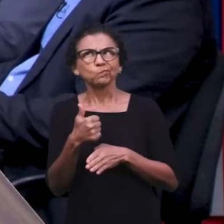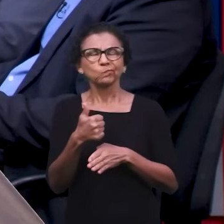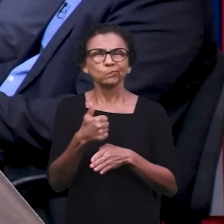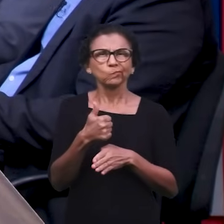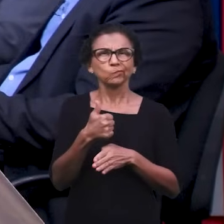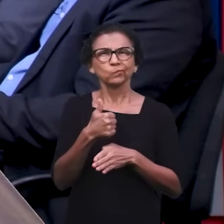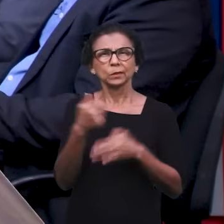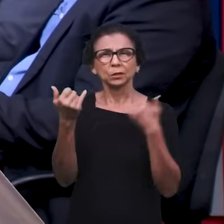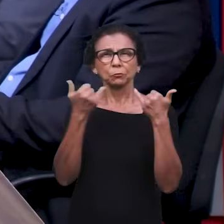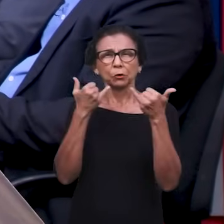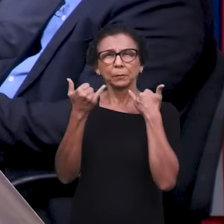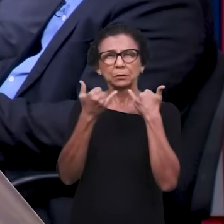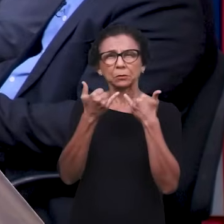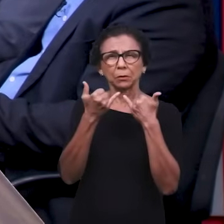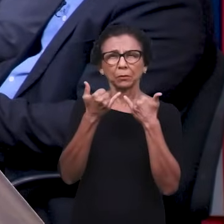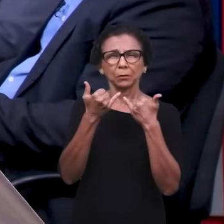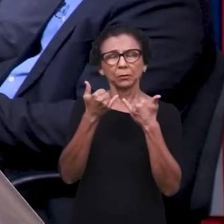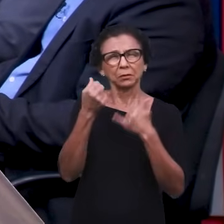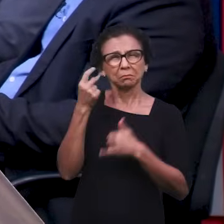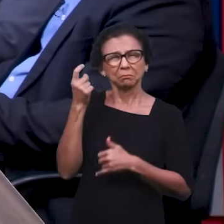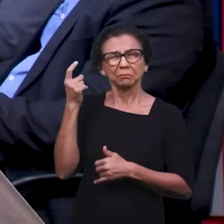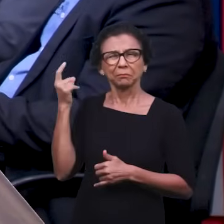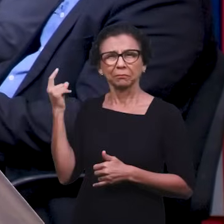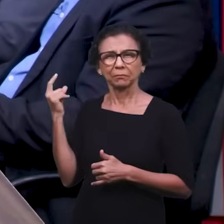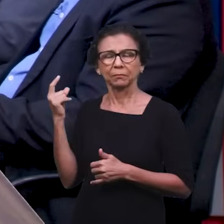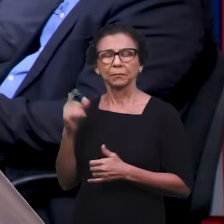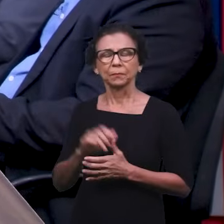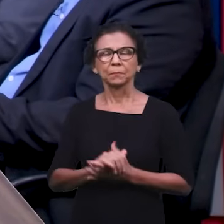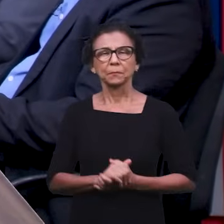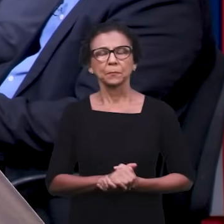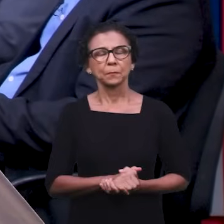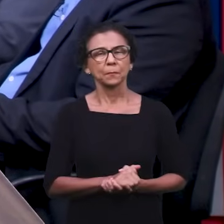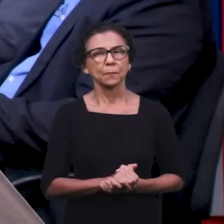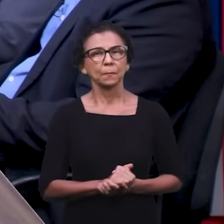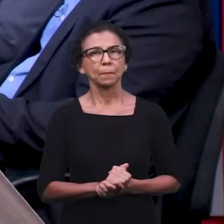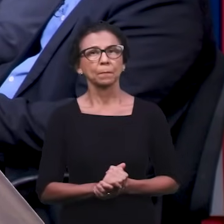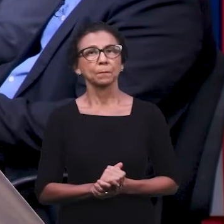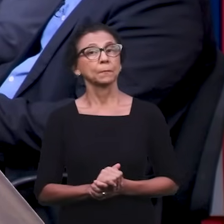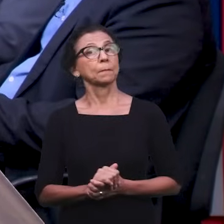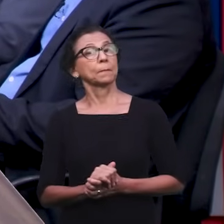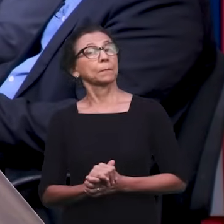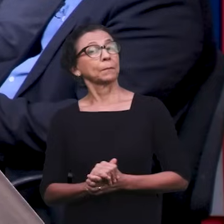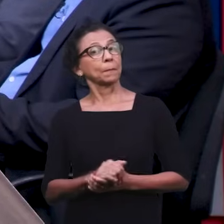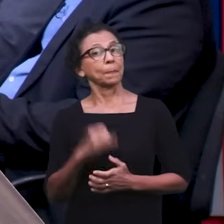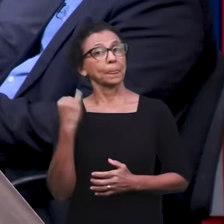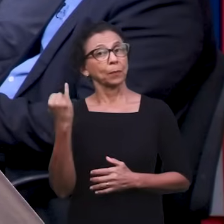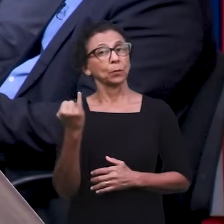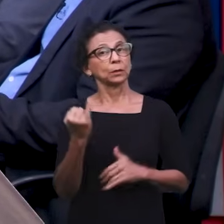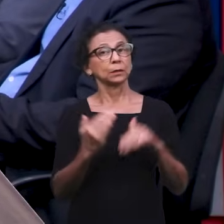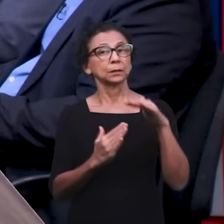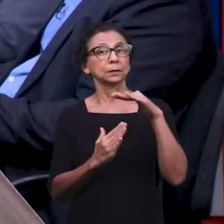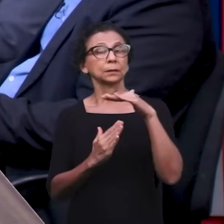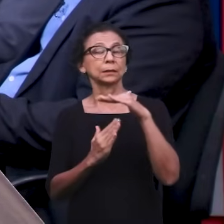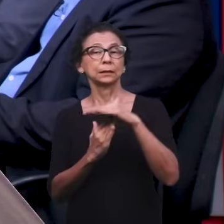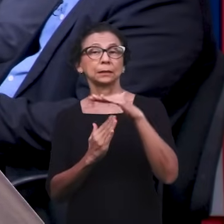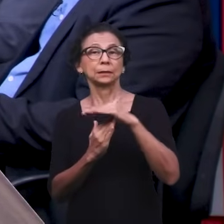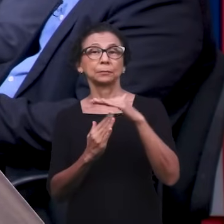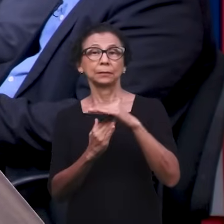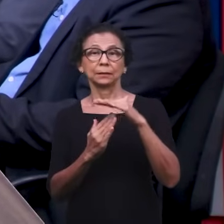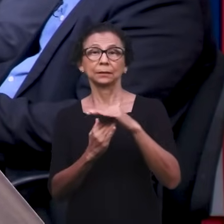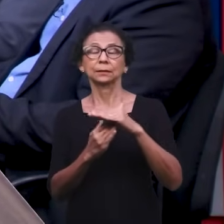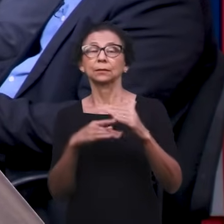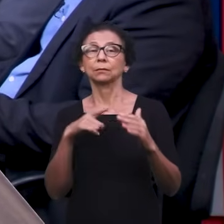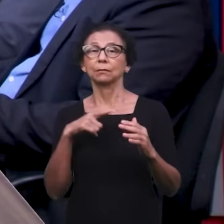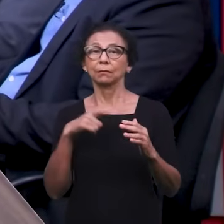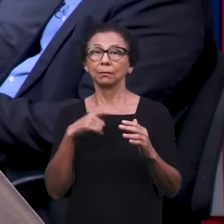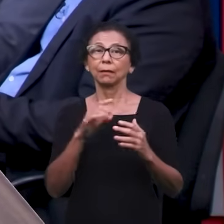Interessante. Agora, muito bom. É importante lembrar que tem as suas limitações, né? O ChatGPT,